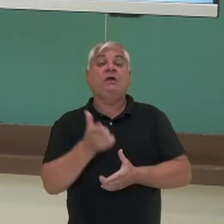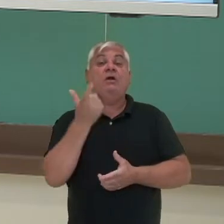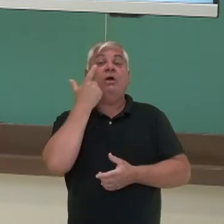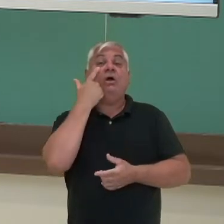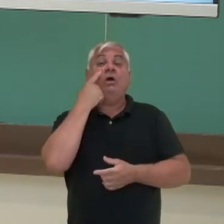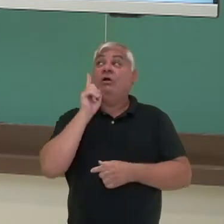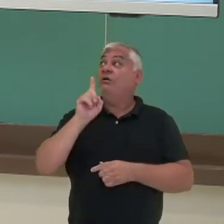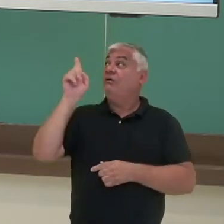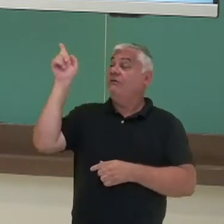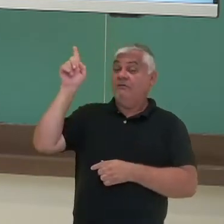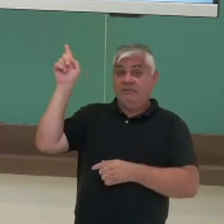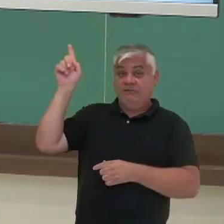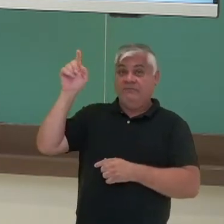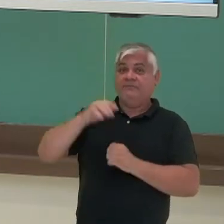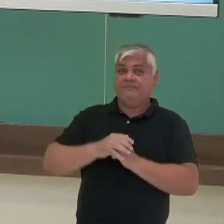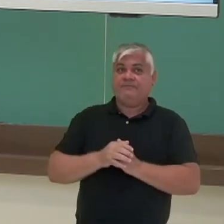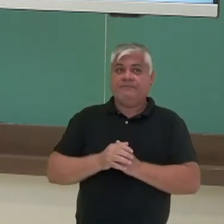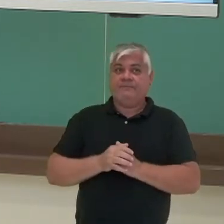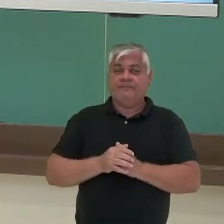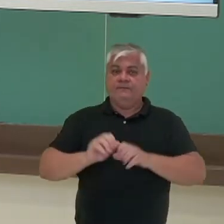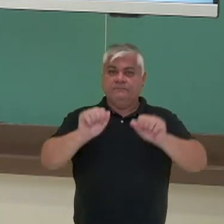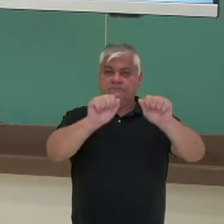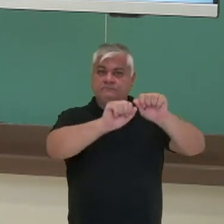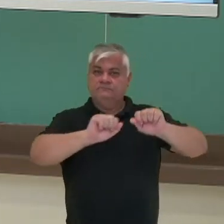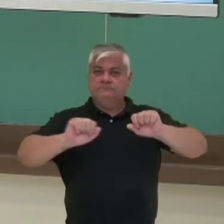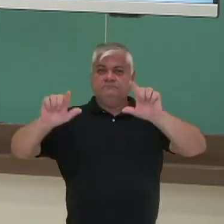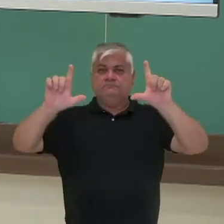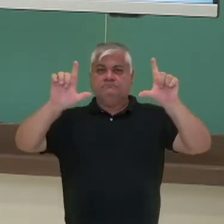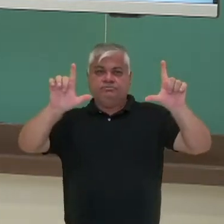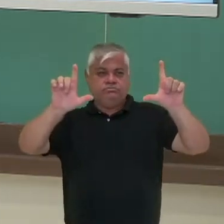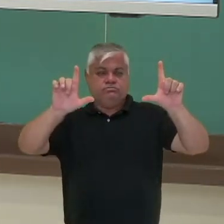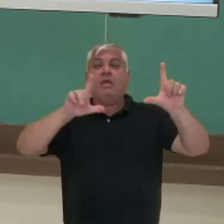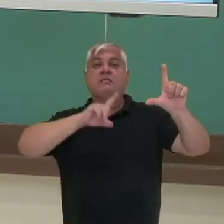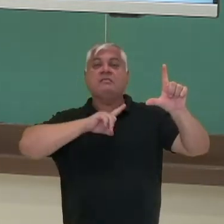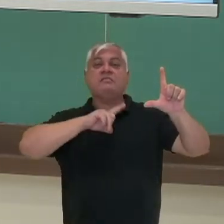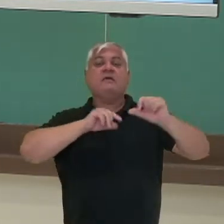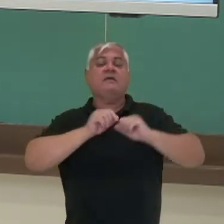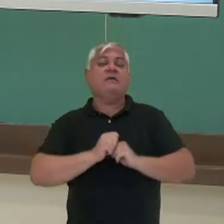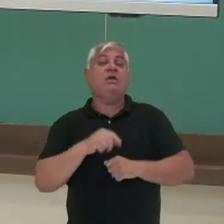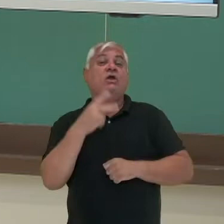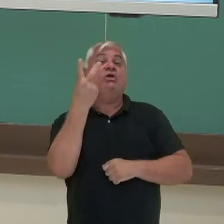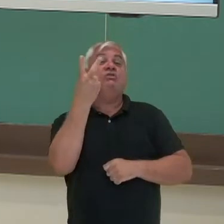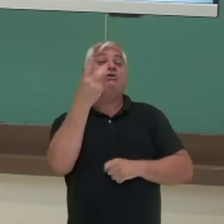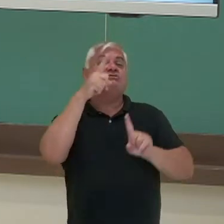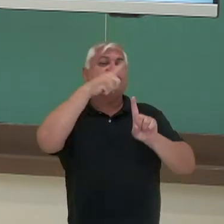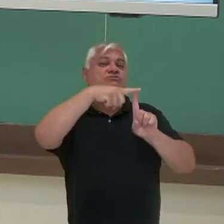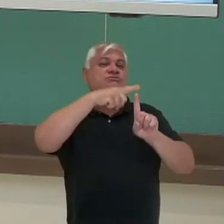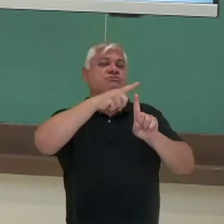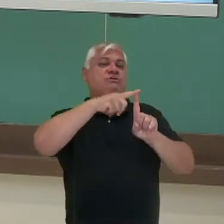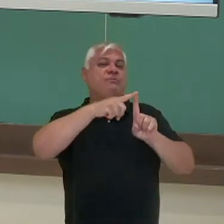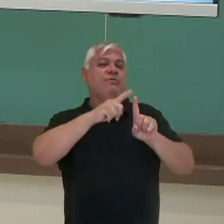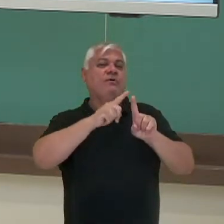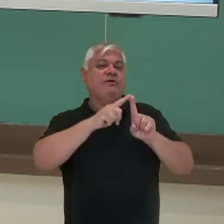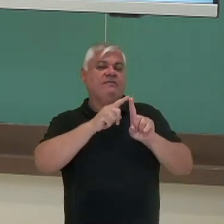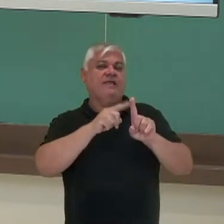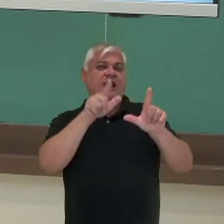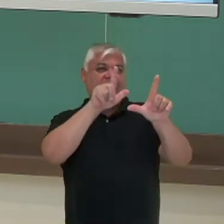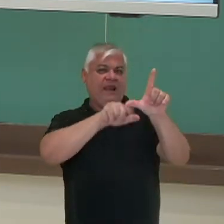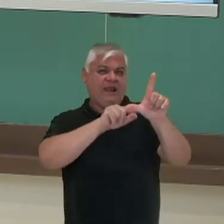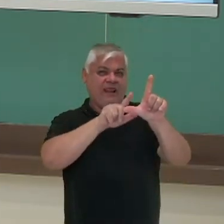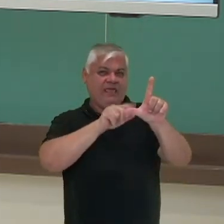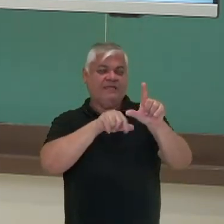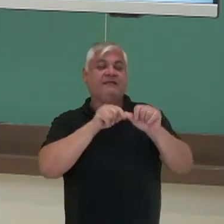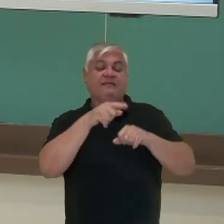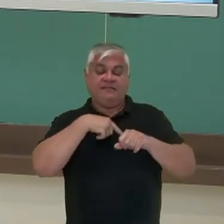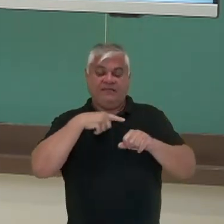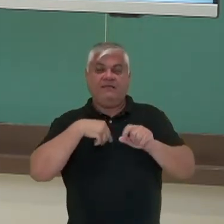cartaz ele é colocado aqui, né, com dois formatos de linguagem. Temos a linguagem